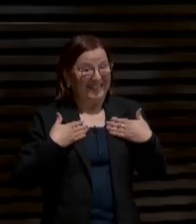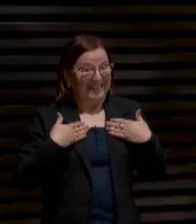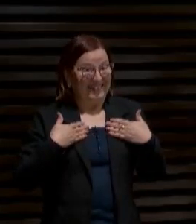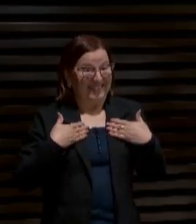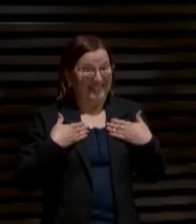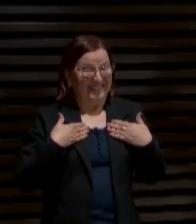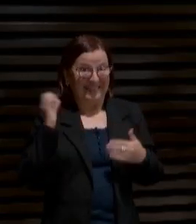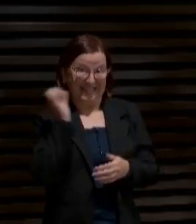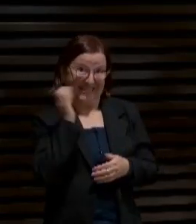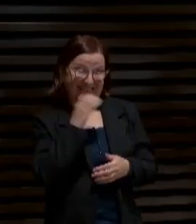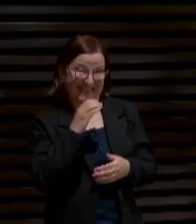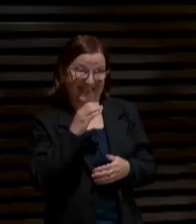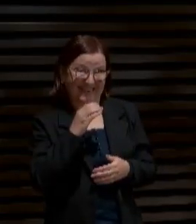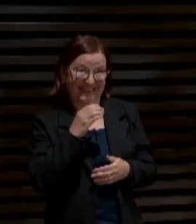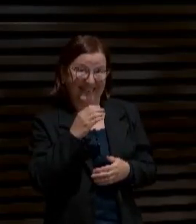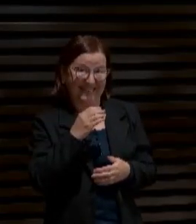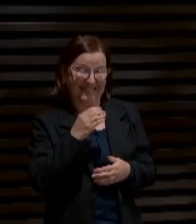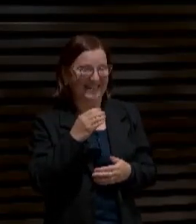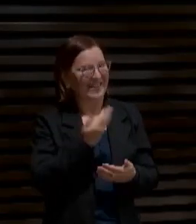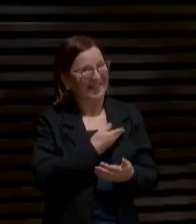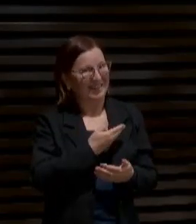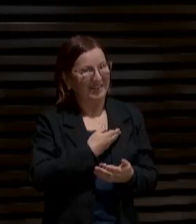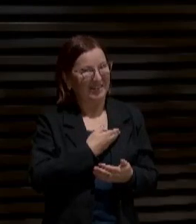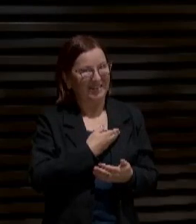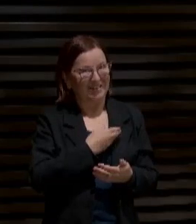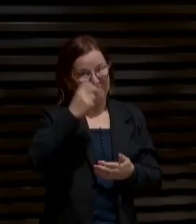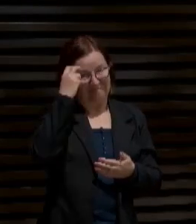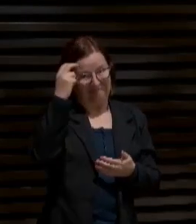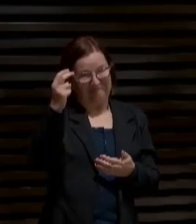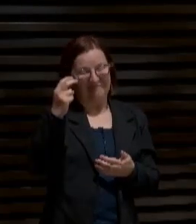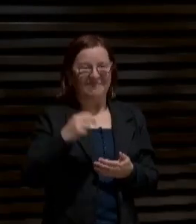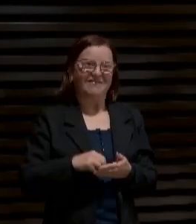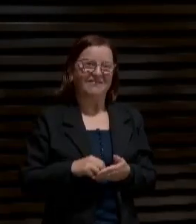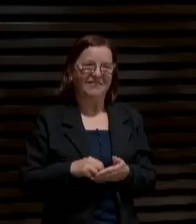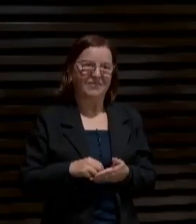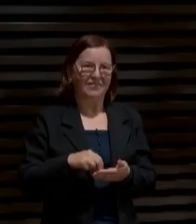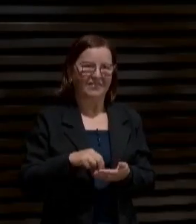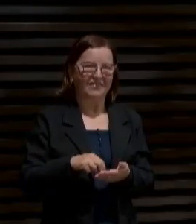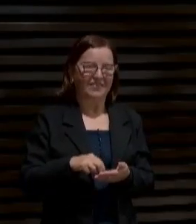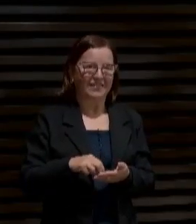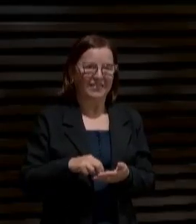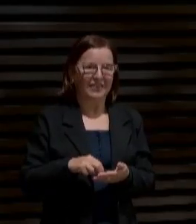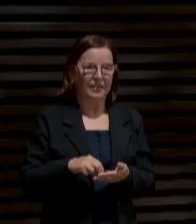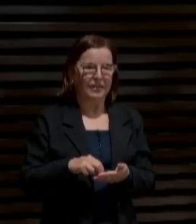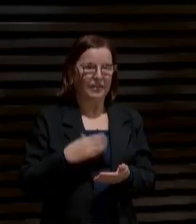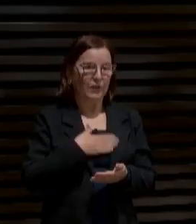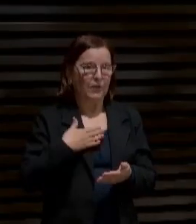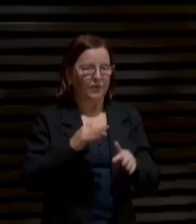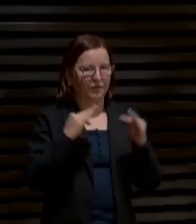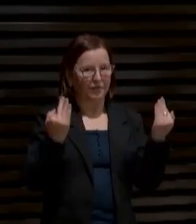dinâmico parceiro competente aguerrido família